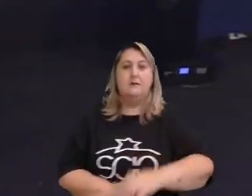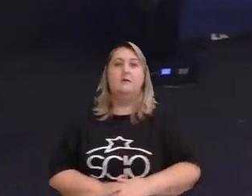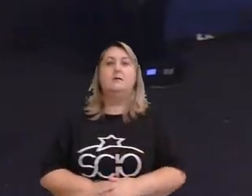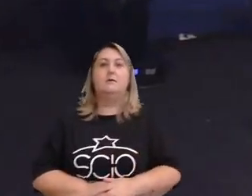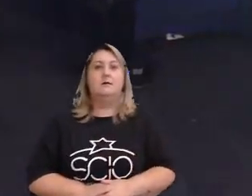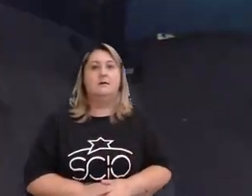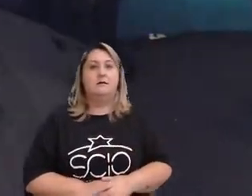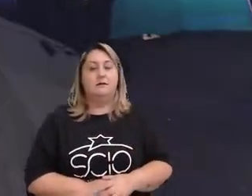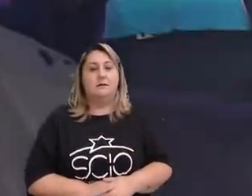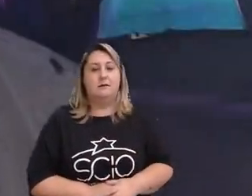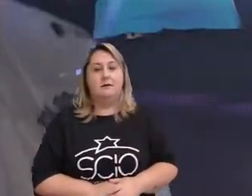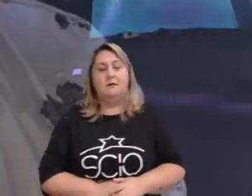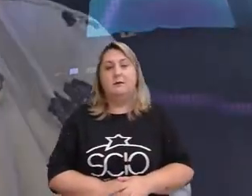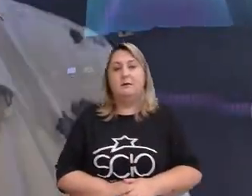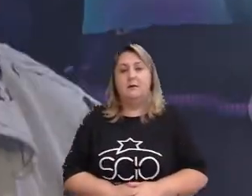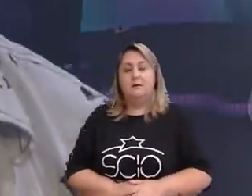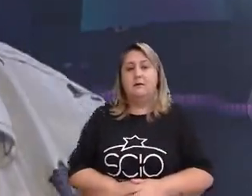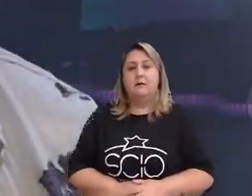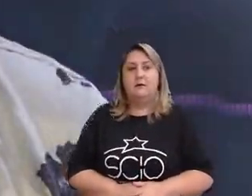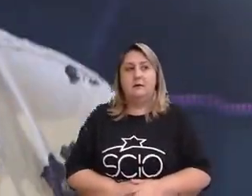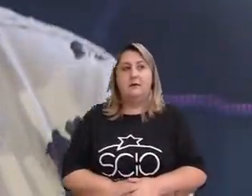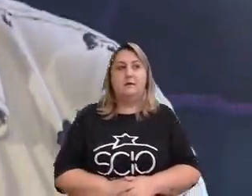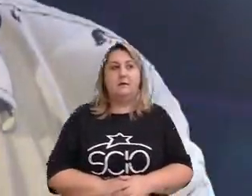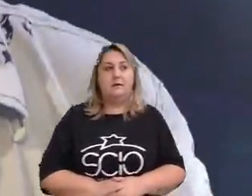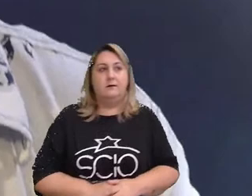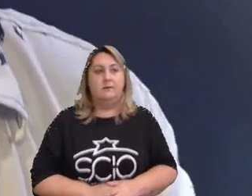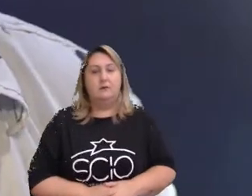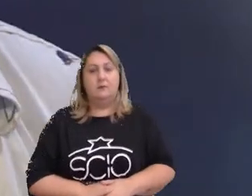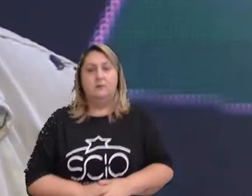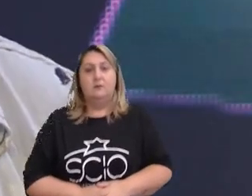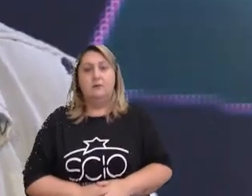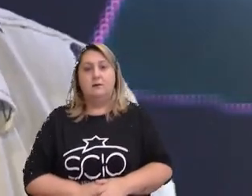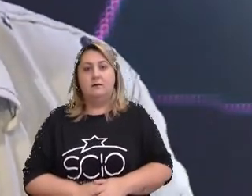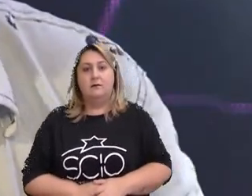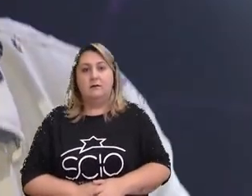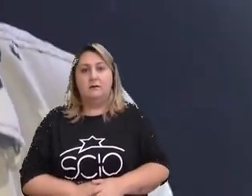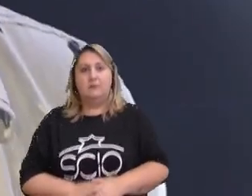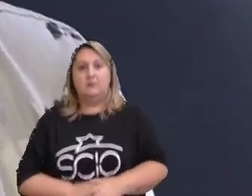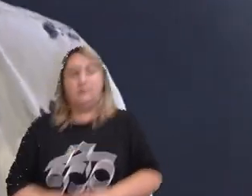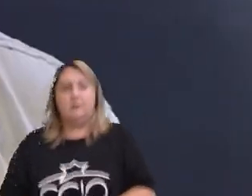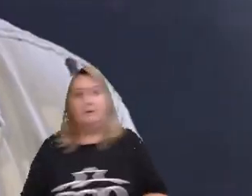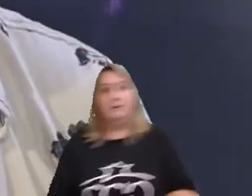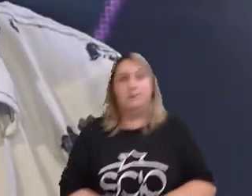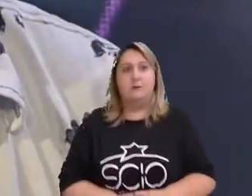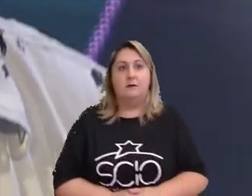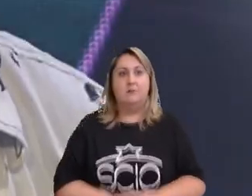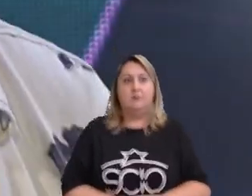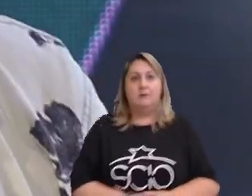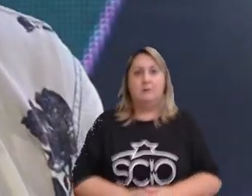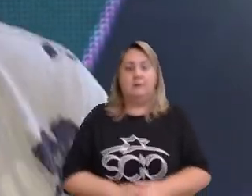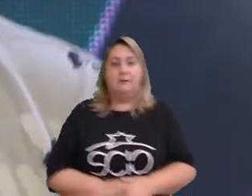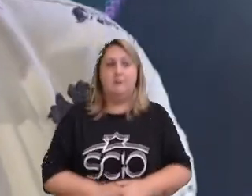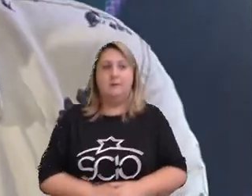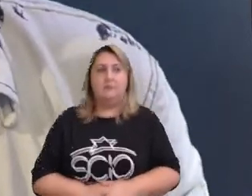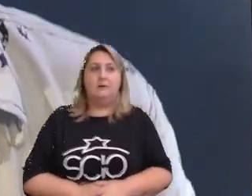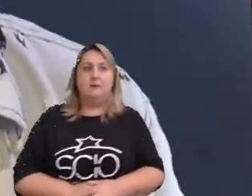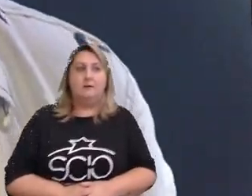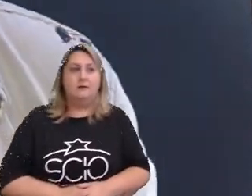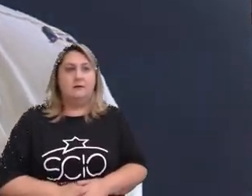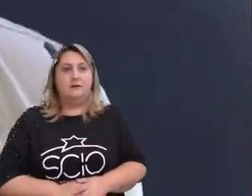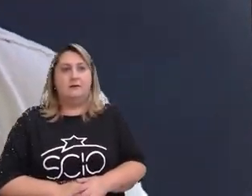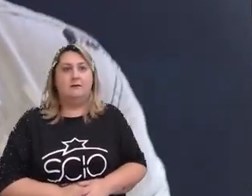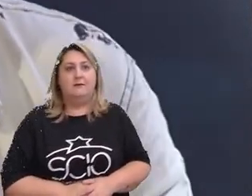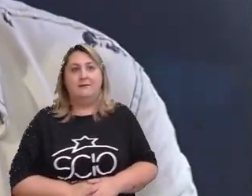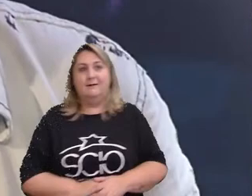Rodrigo, Claudomiro Mantovani, Eduardo Araújo, Chilene Baladan,